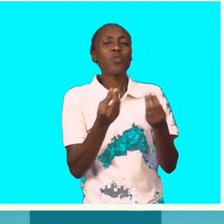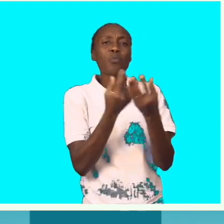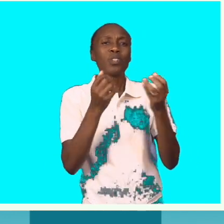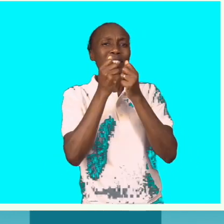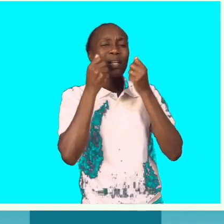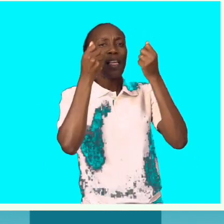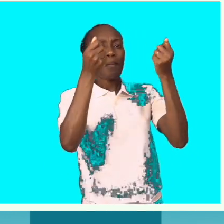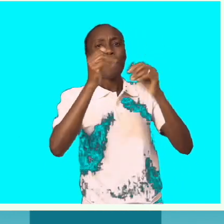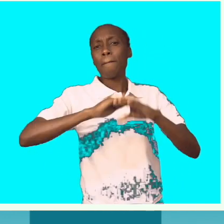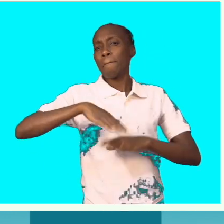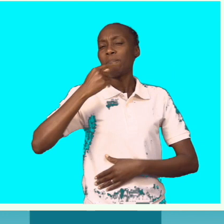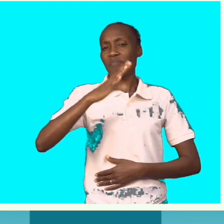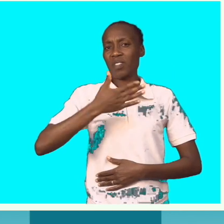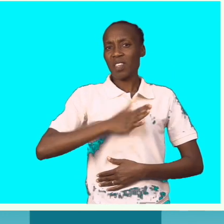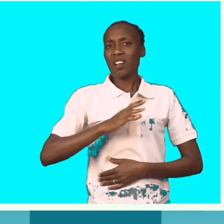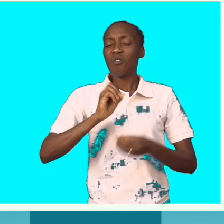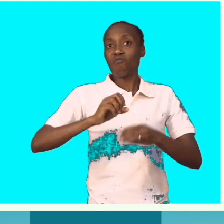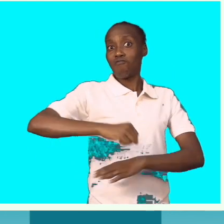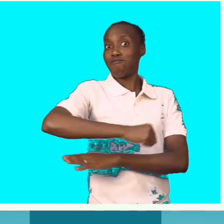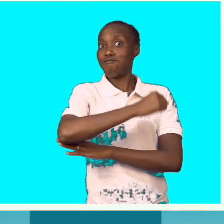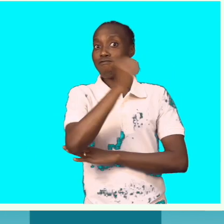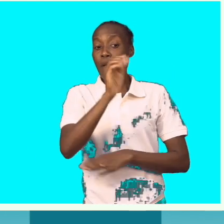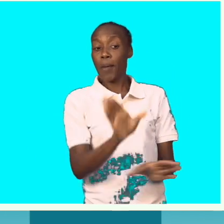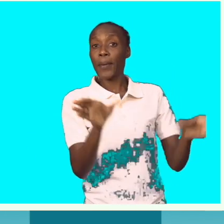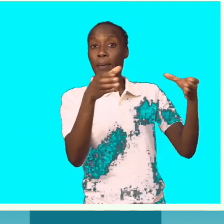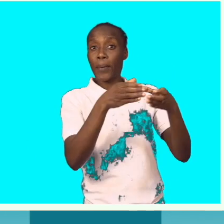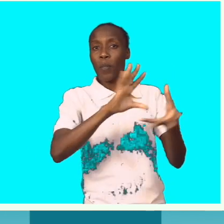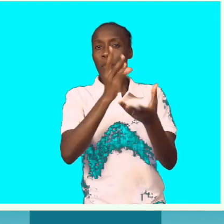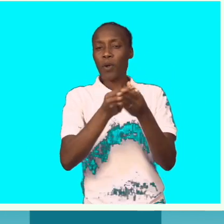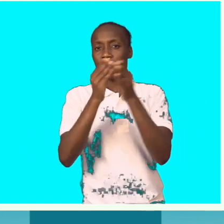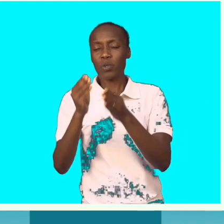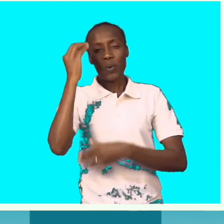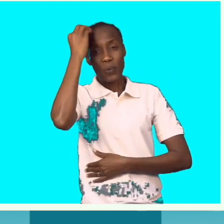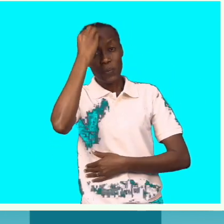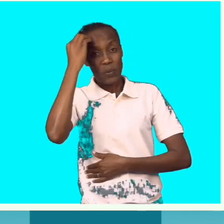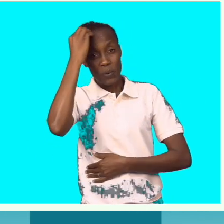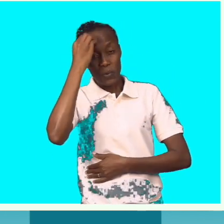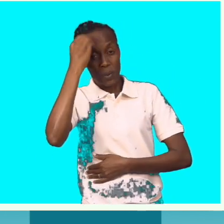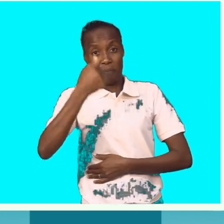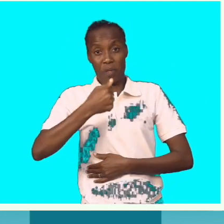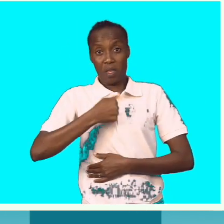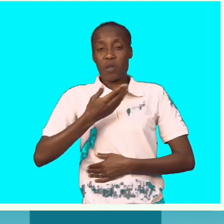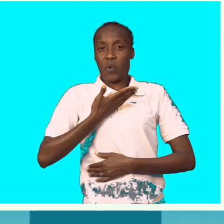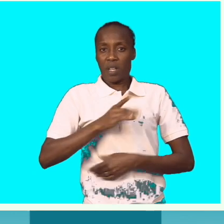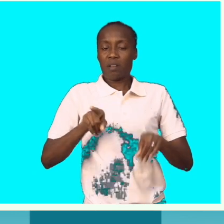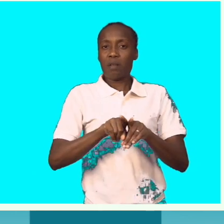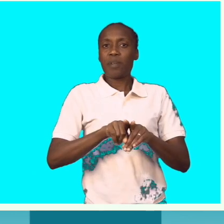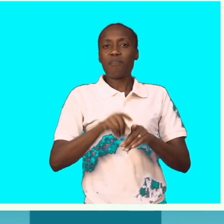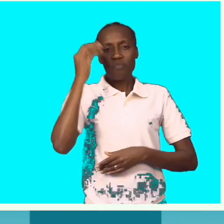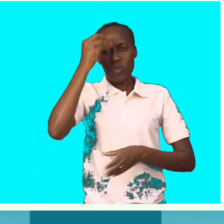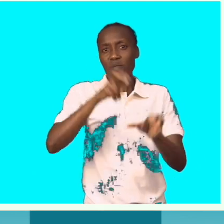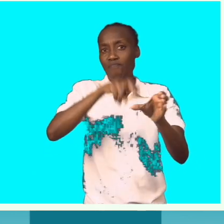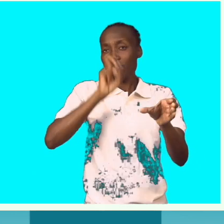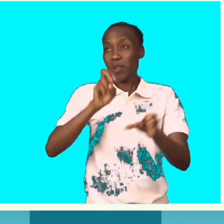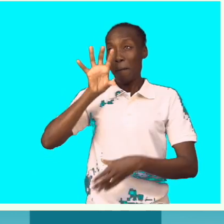as taças nesse caso, e ser campeão pelo má filha. Todos os jogadores sonham, eu sonho em sair do país,